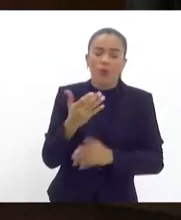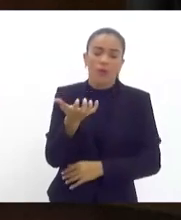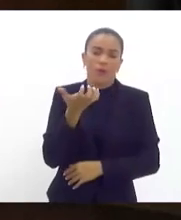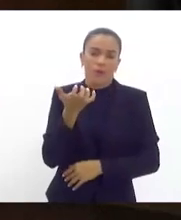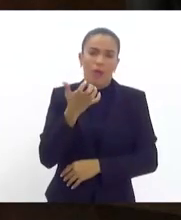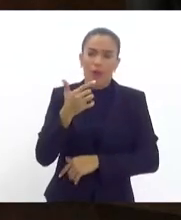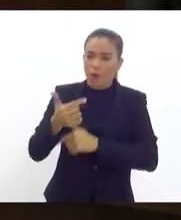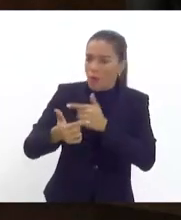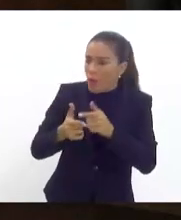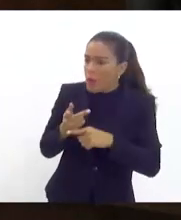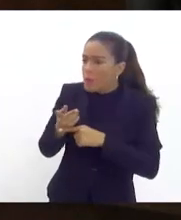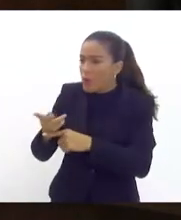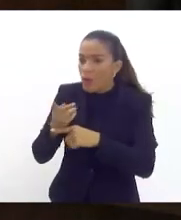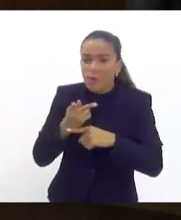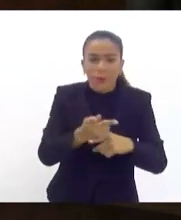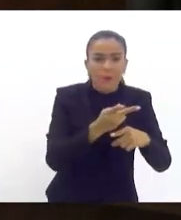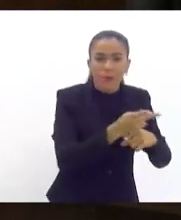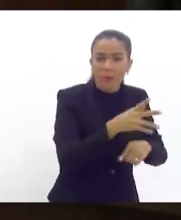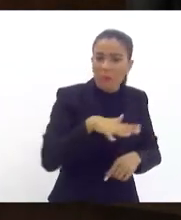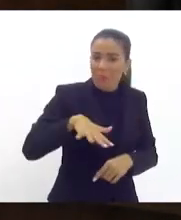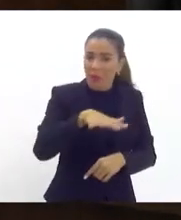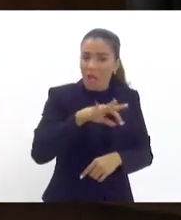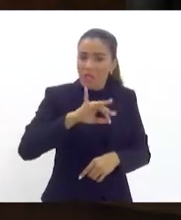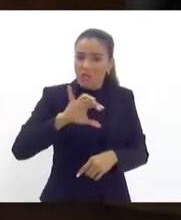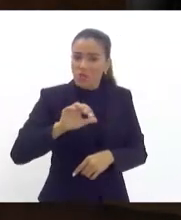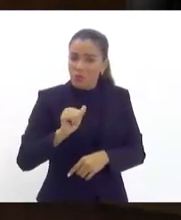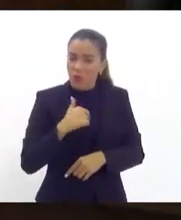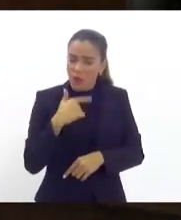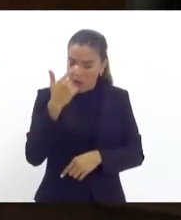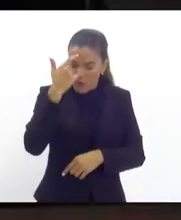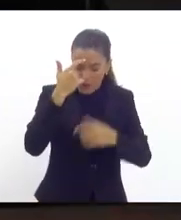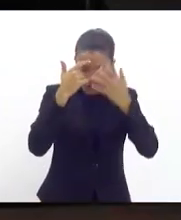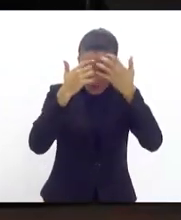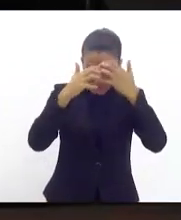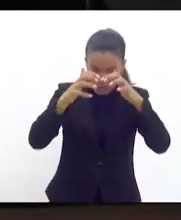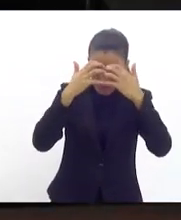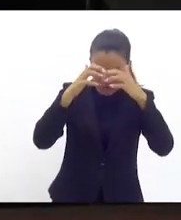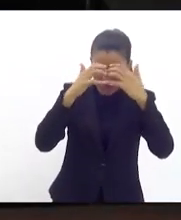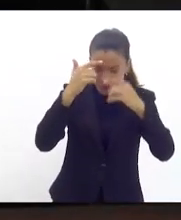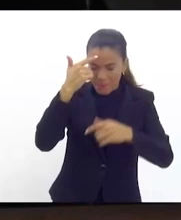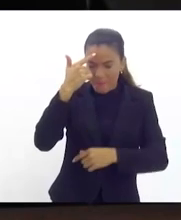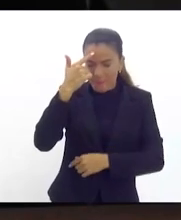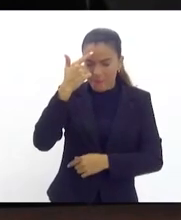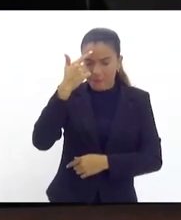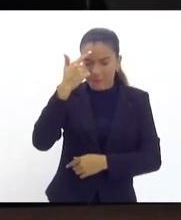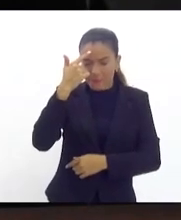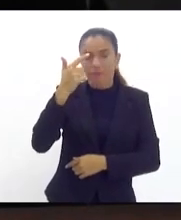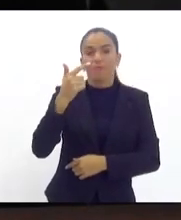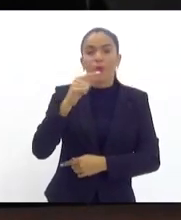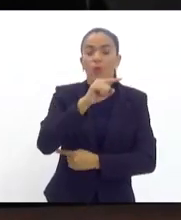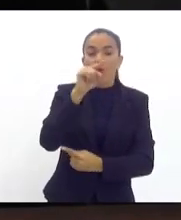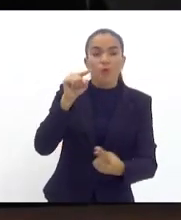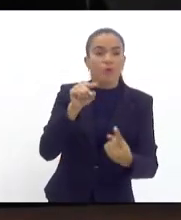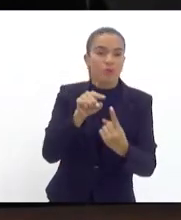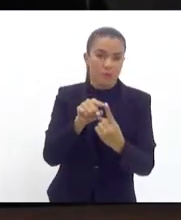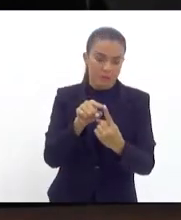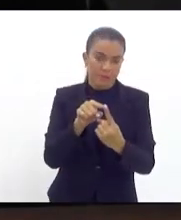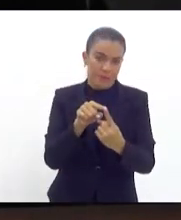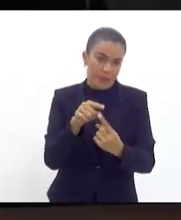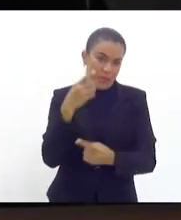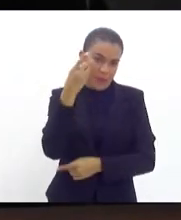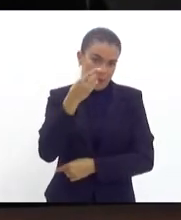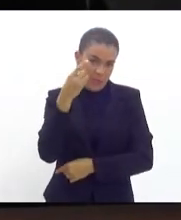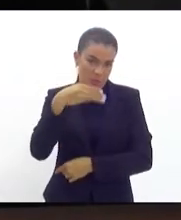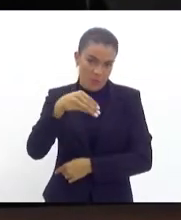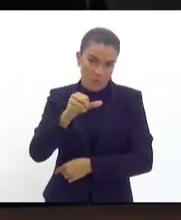Tijuca e outro dia fiz um exercício comigo mesmo em casa e tracei Deputado Márcio Roberto e o